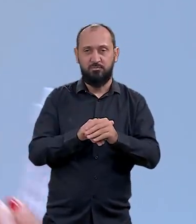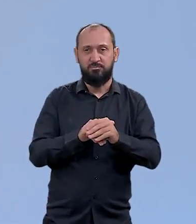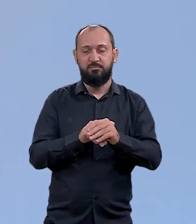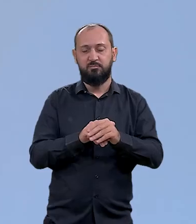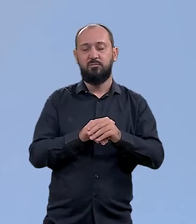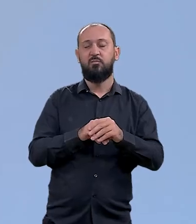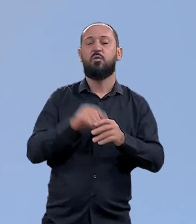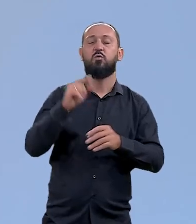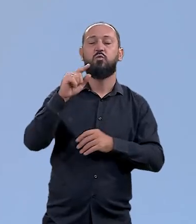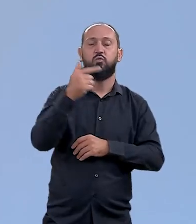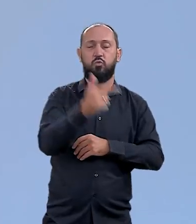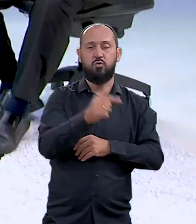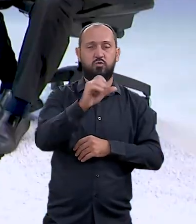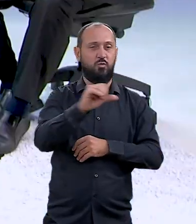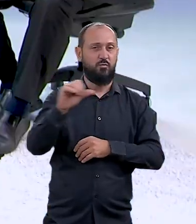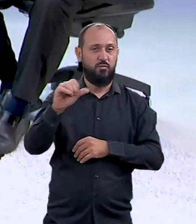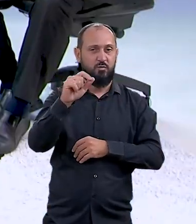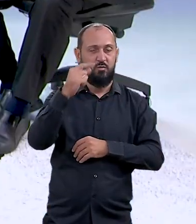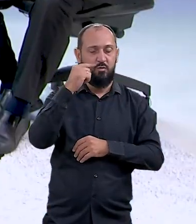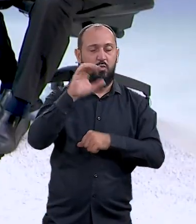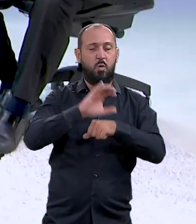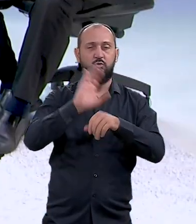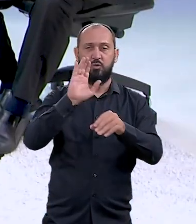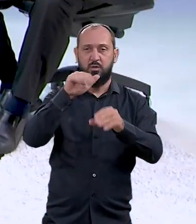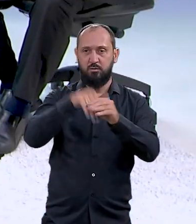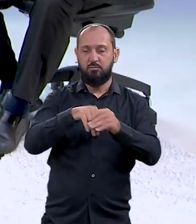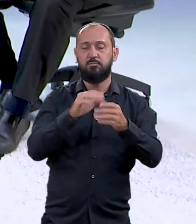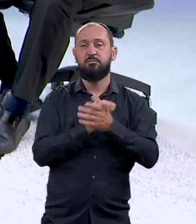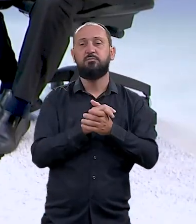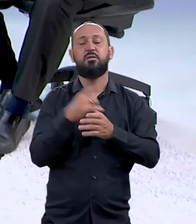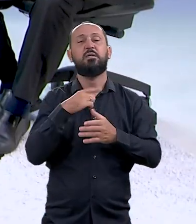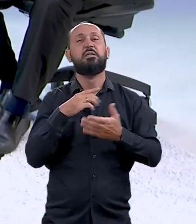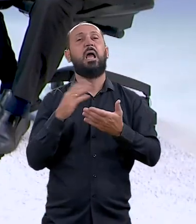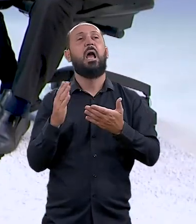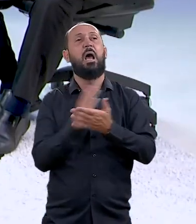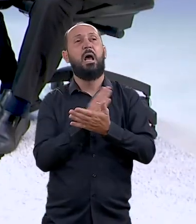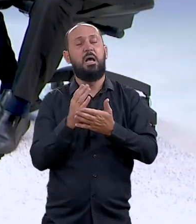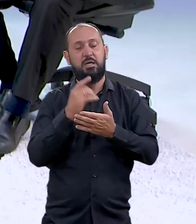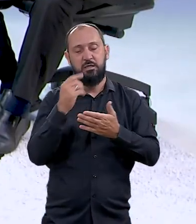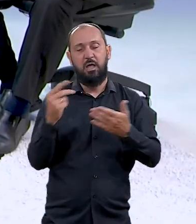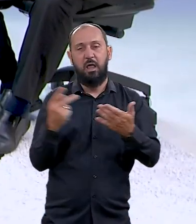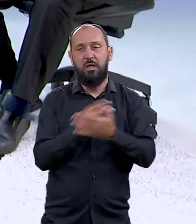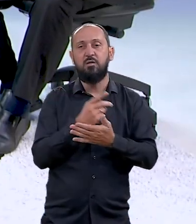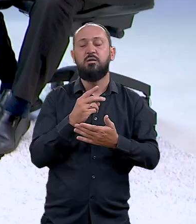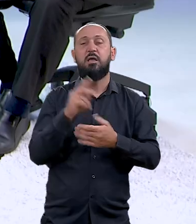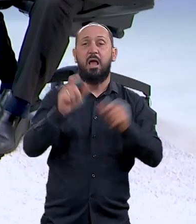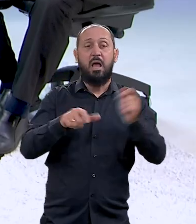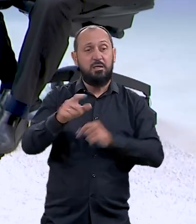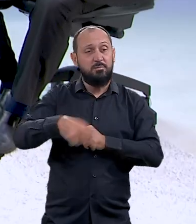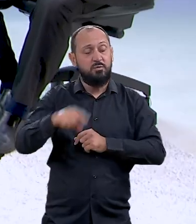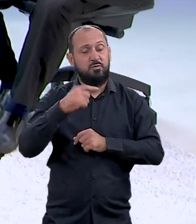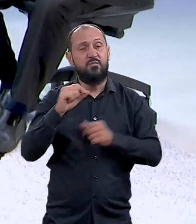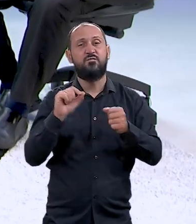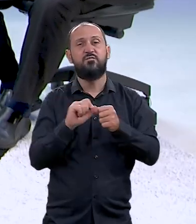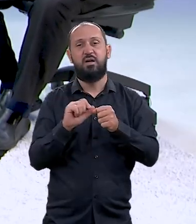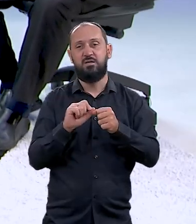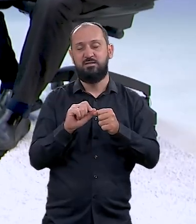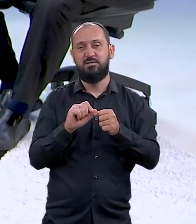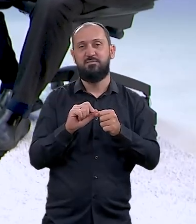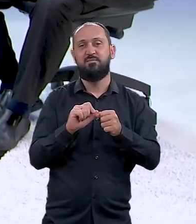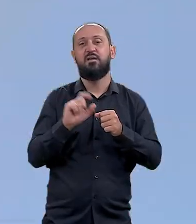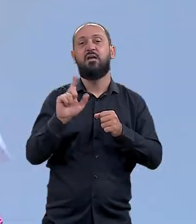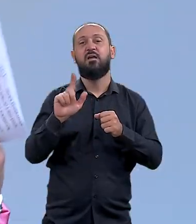em internet, em penalidades, né, fala-se muito, na verdade, sobre a inteligência artificial. Esse é o tema do momento. Ela poderá ser usada?